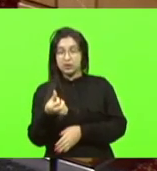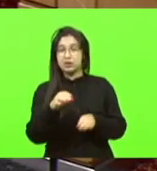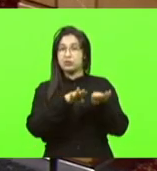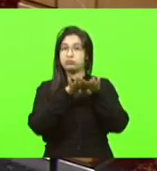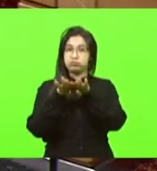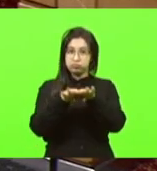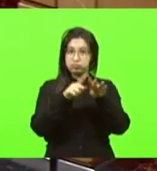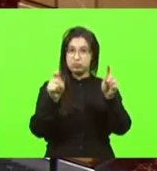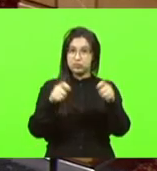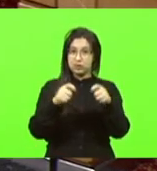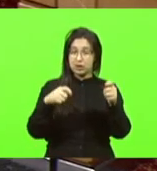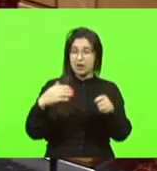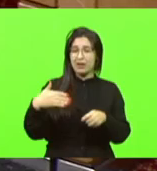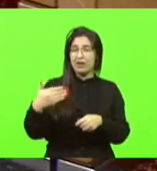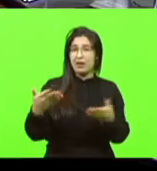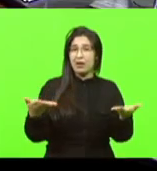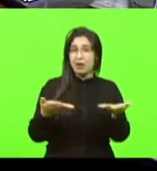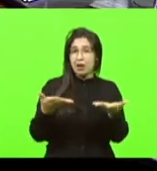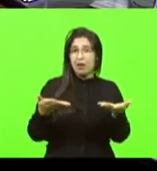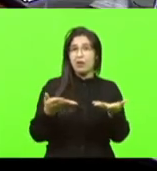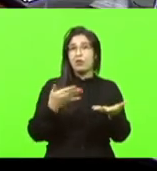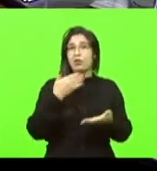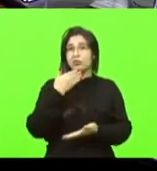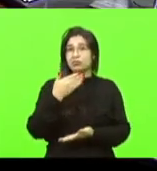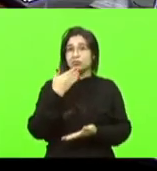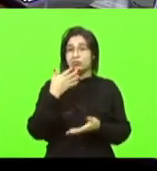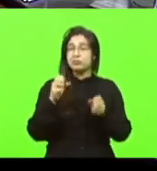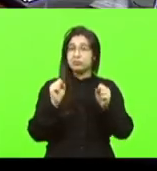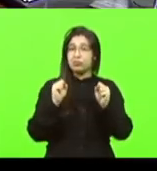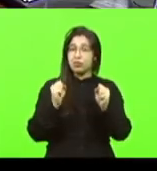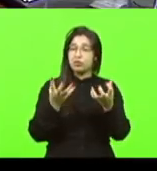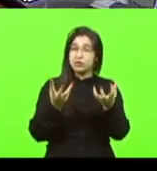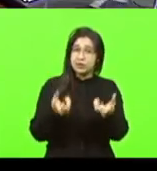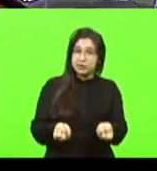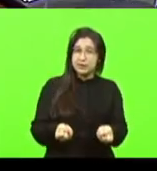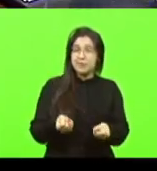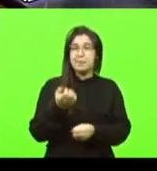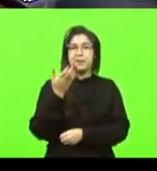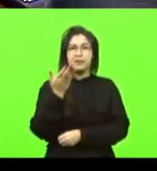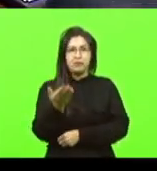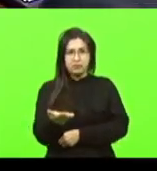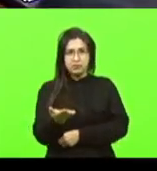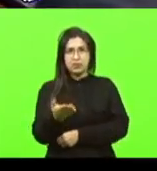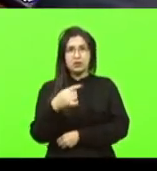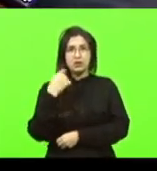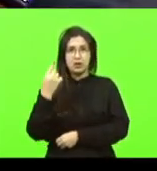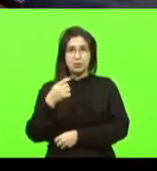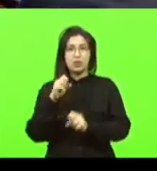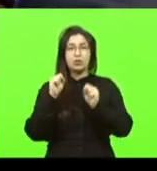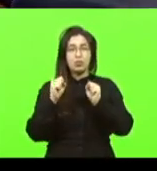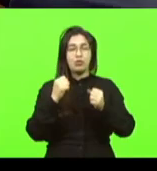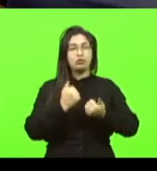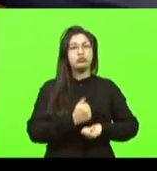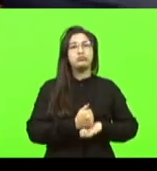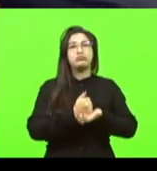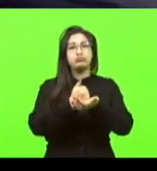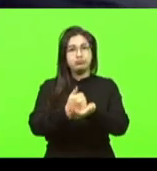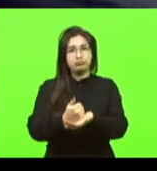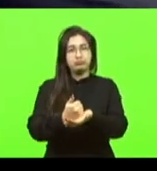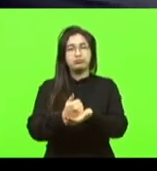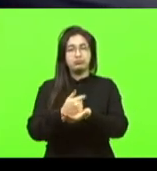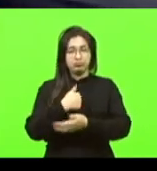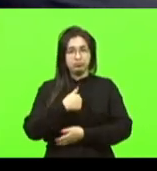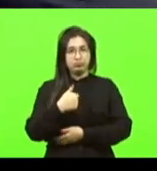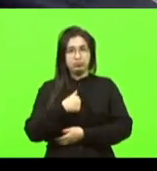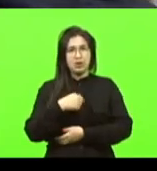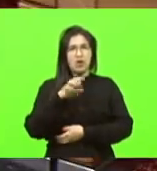essa demanda possa de fato ser acolhida quero dizer que vossa excelência continua contando comigo e dizer que cada detalhe